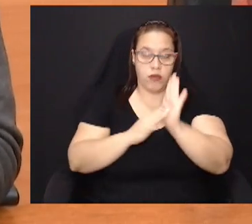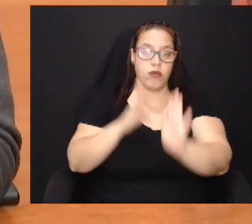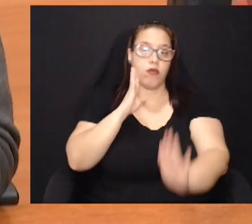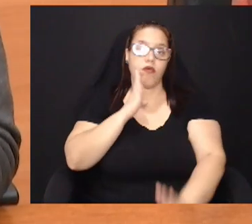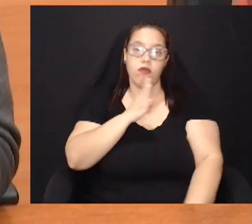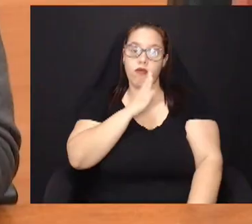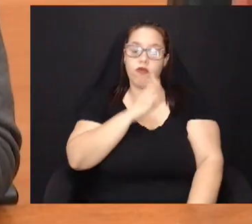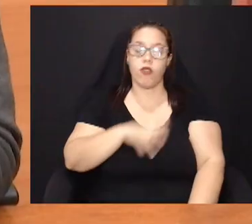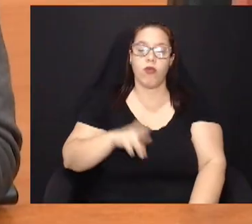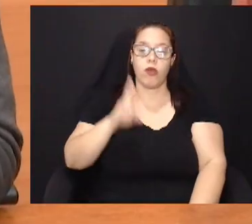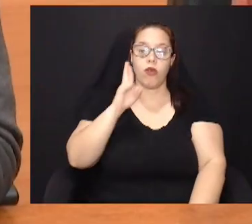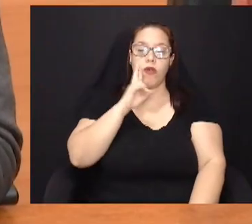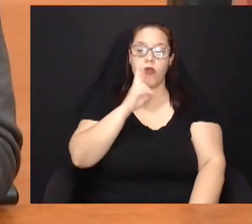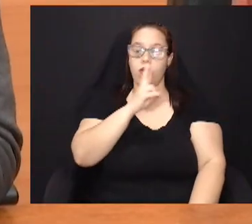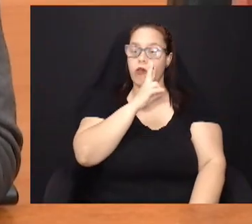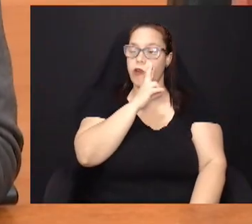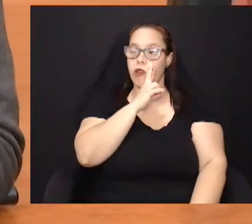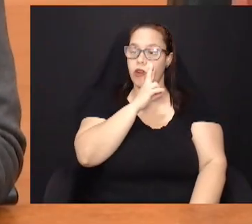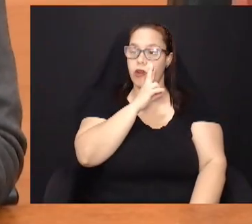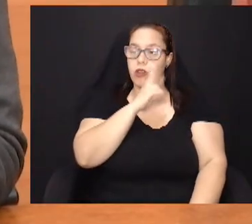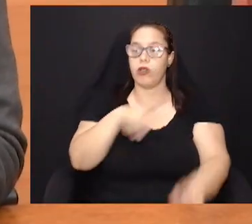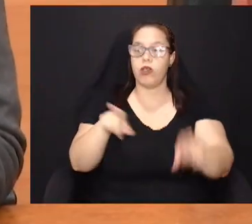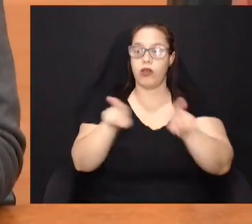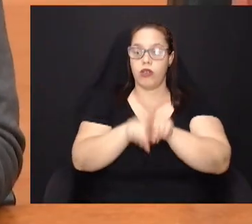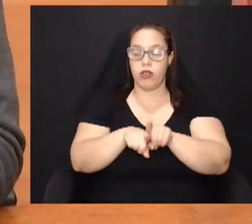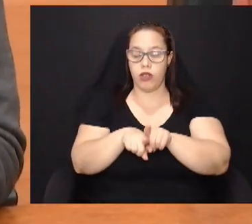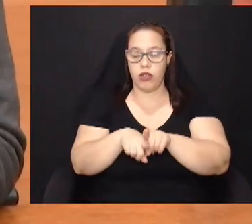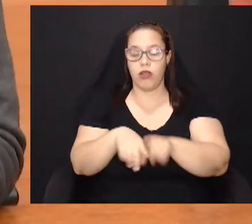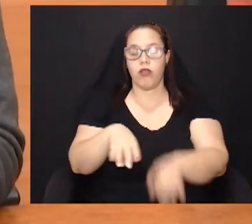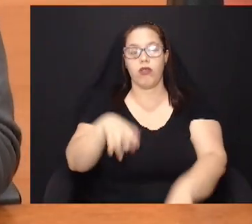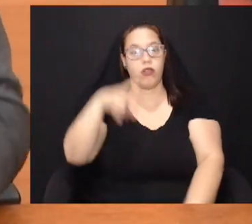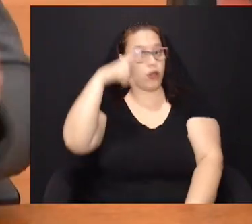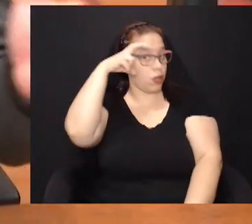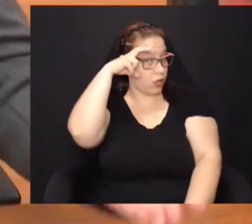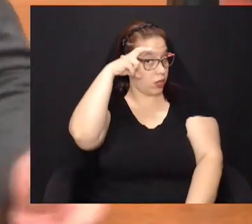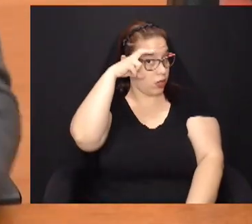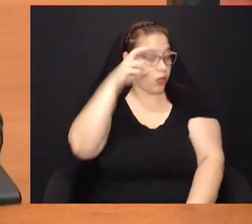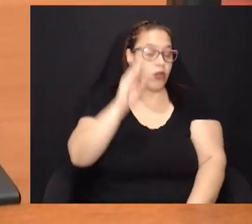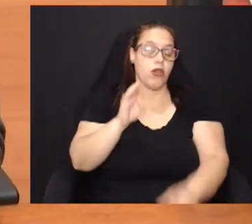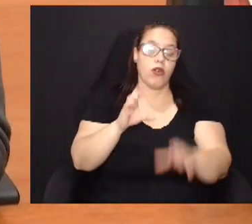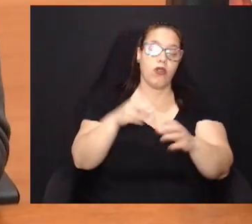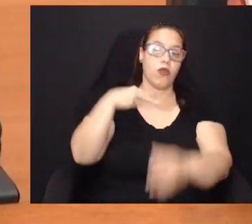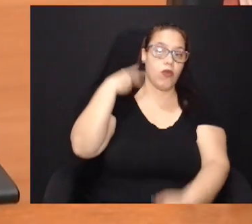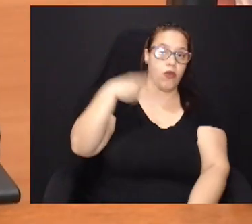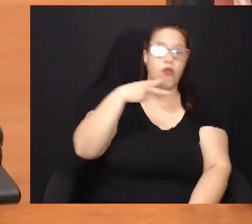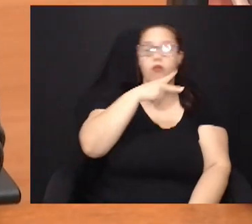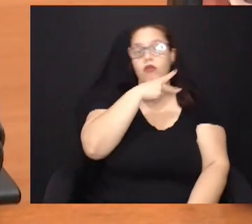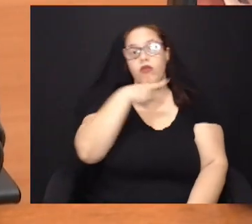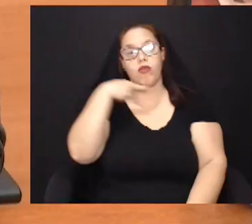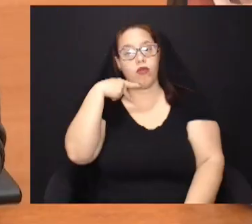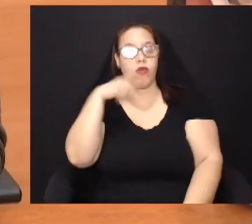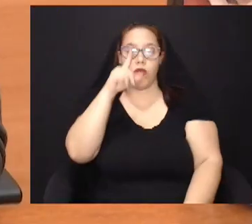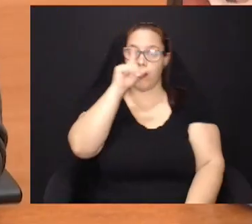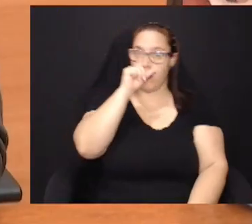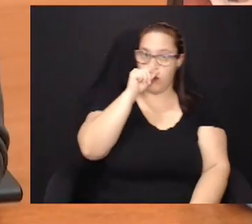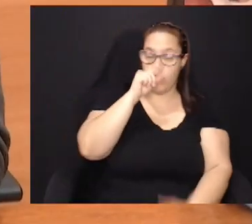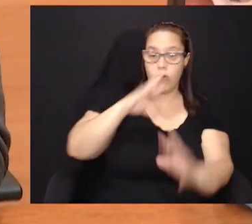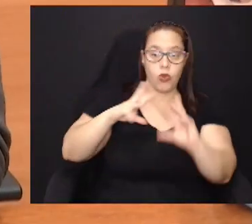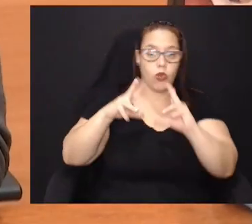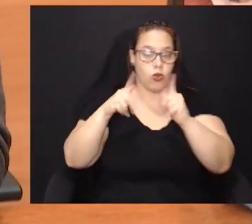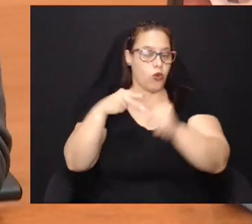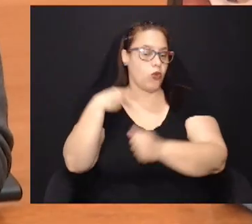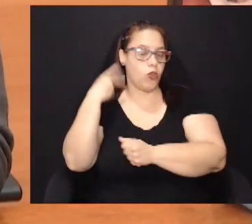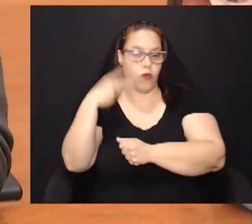da cidade de Campinas, não só eu como presidente, o Carlinhos Camelô aqui como membro, o vereador Permínio, o vereador Arnaldo Salvetti, todos os outros